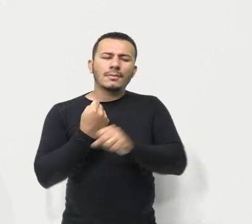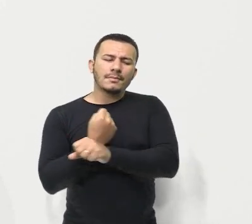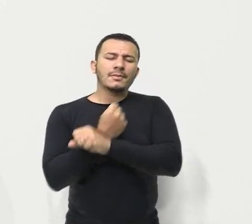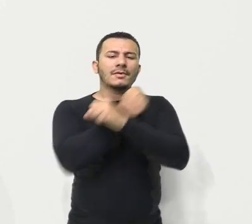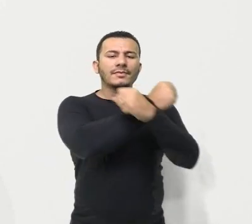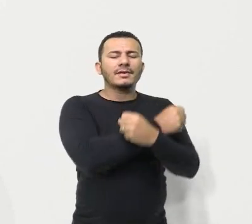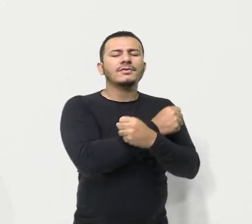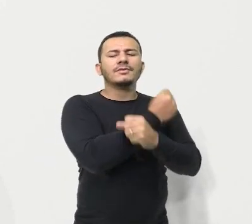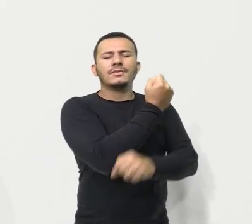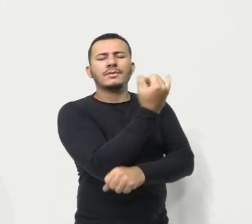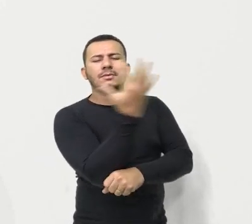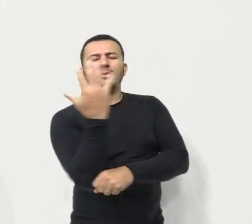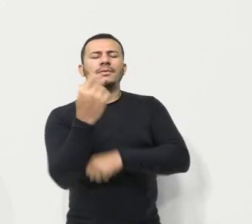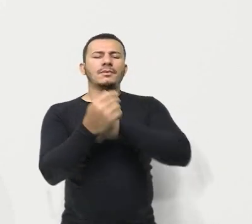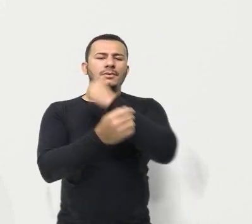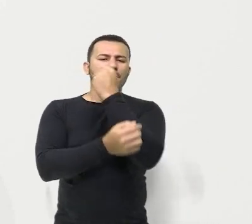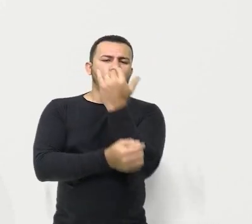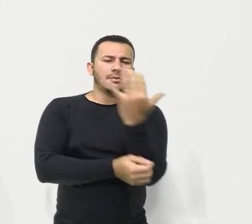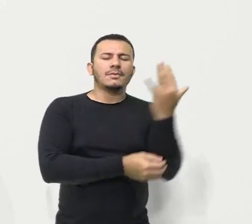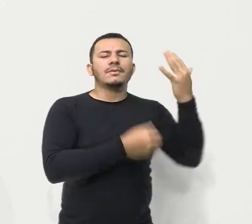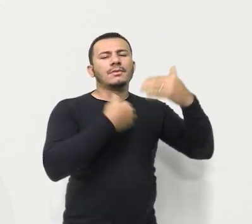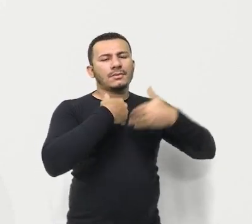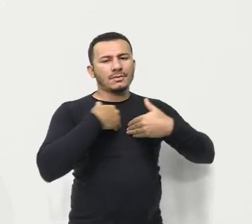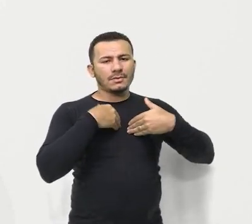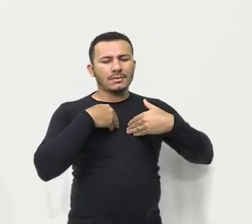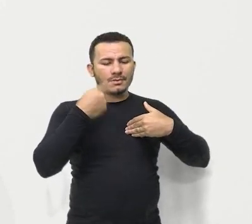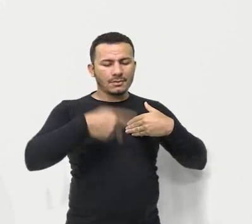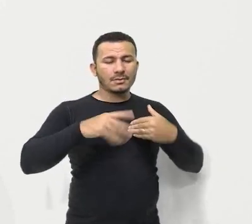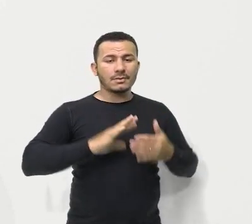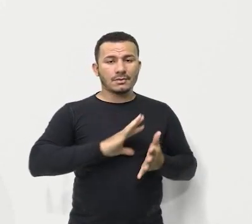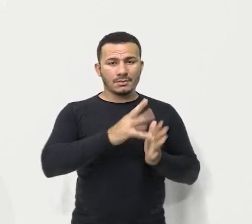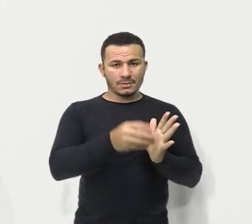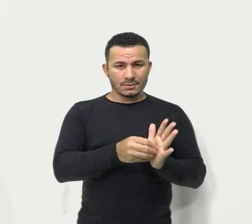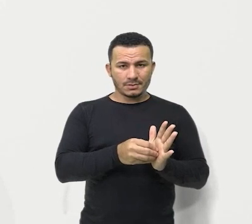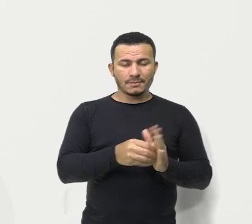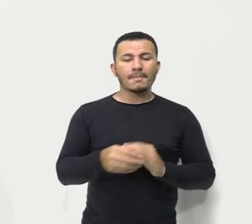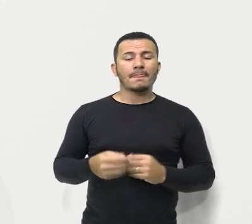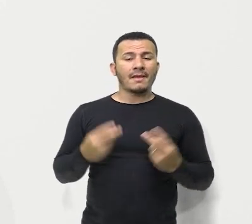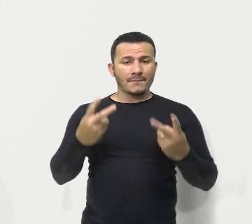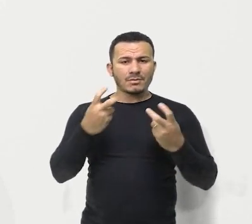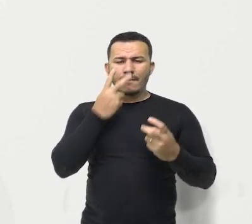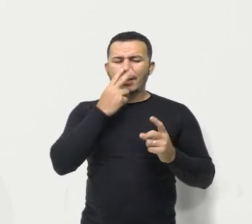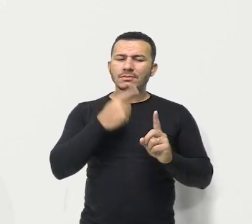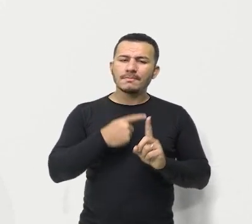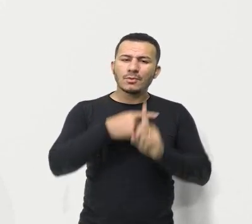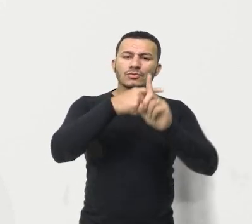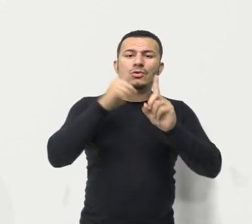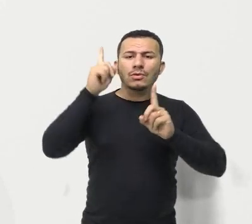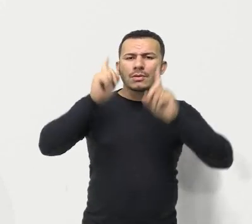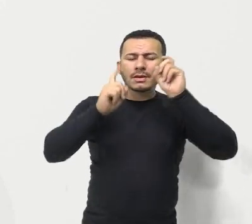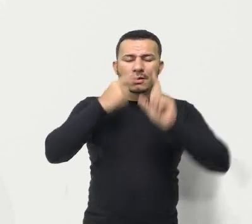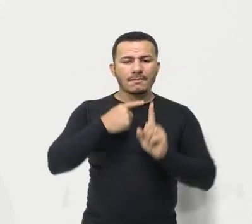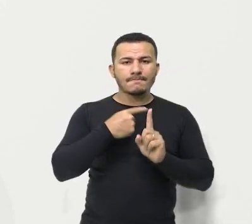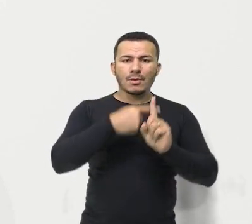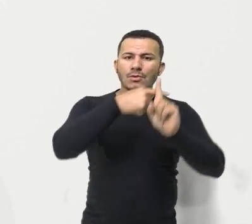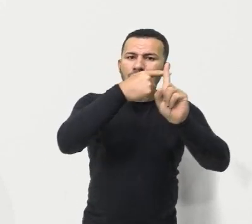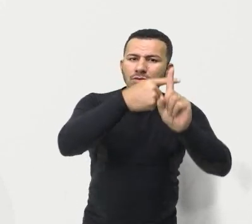a flora amazônicas. E aí notem, né, que ele está com uma expressão positiva.